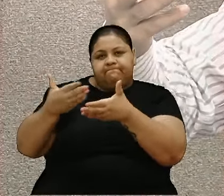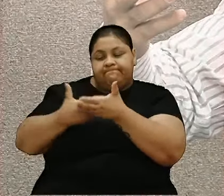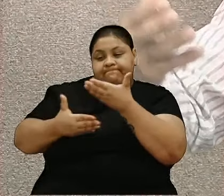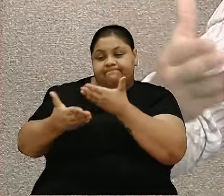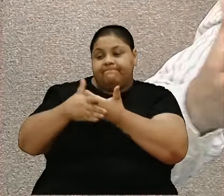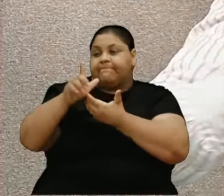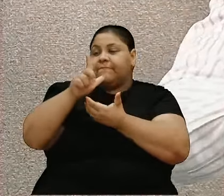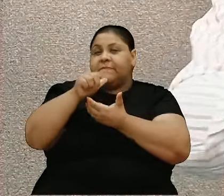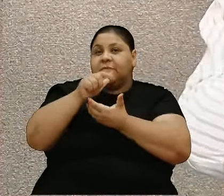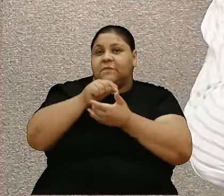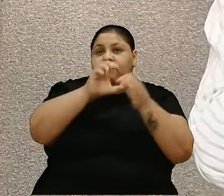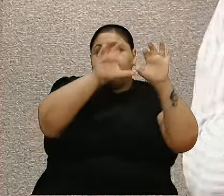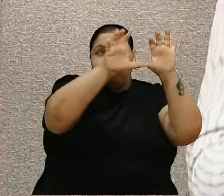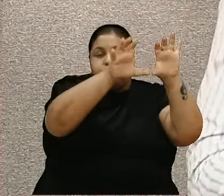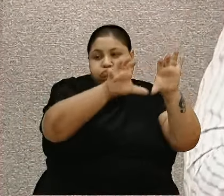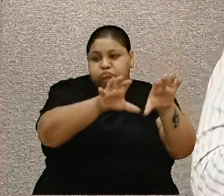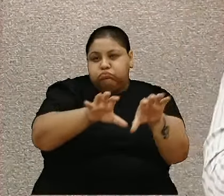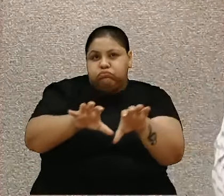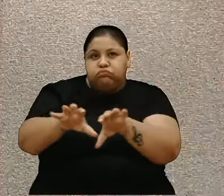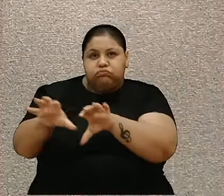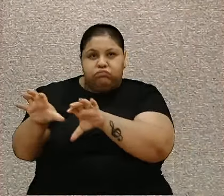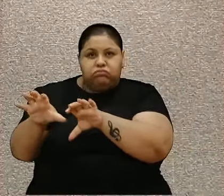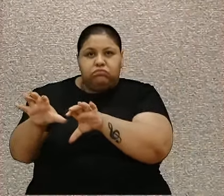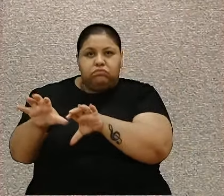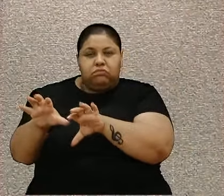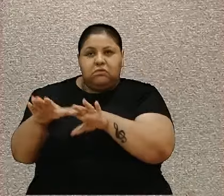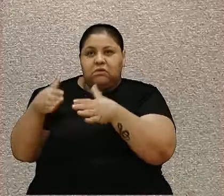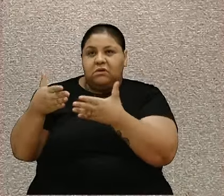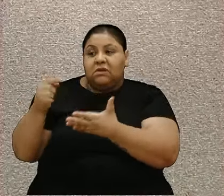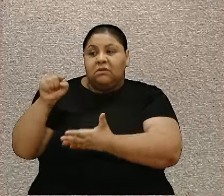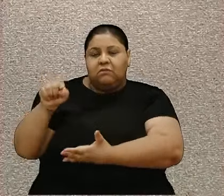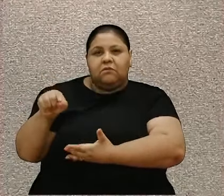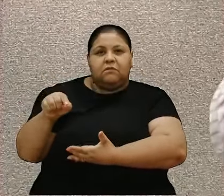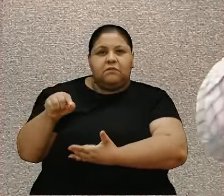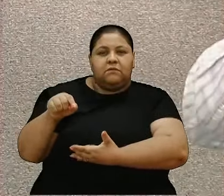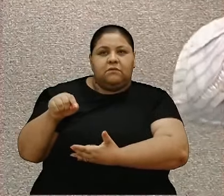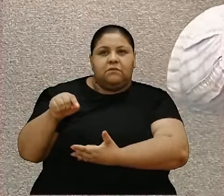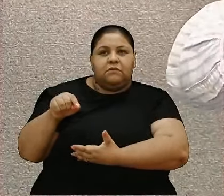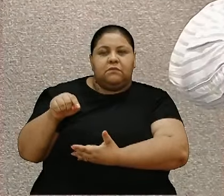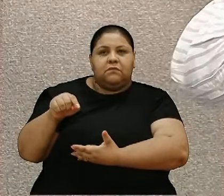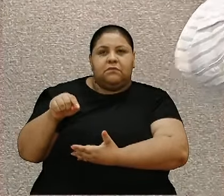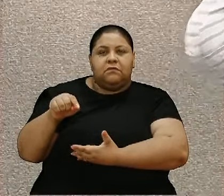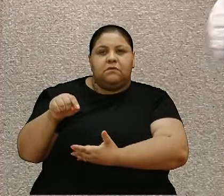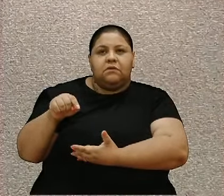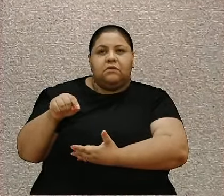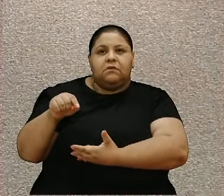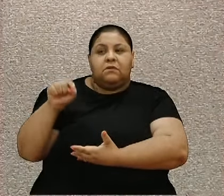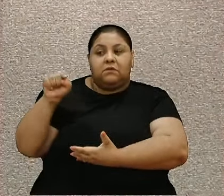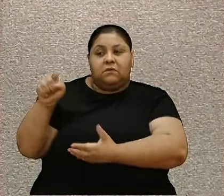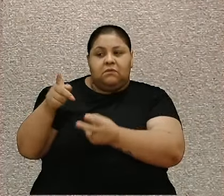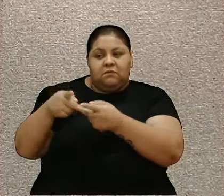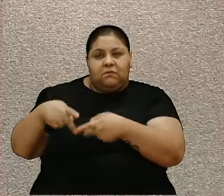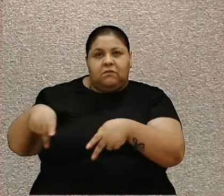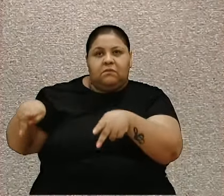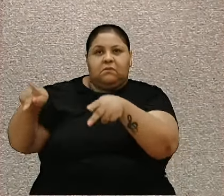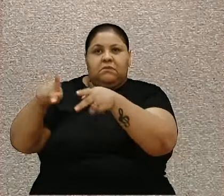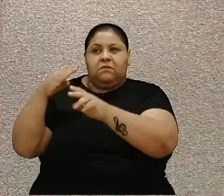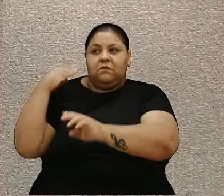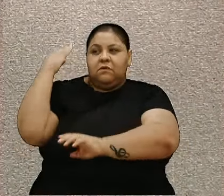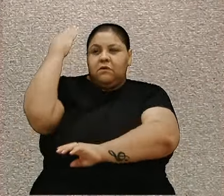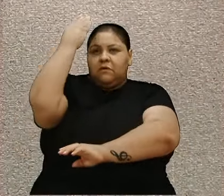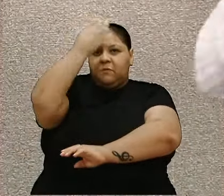é canalizada lá para Nossa Senhora das Graças. Então, acaba que aquela população do Nossa Senhora das